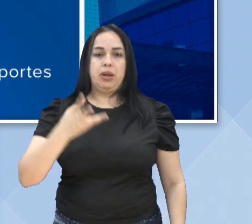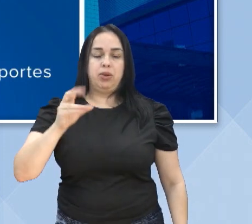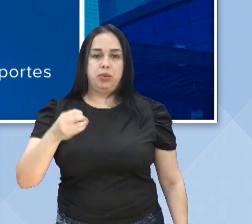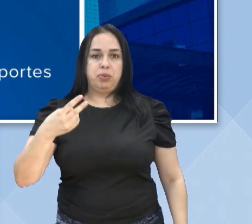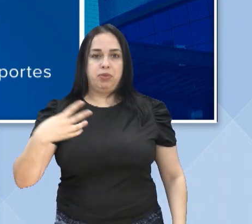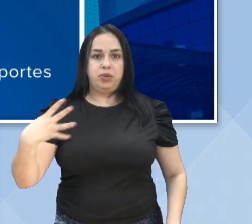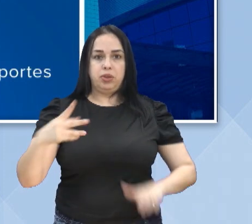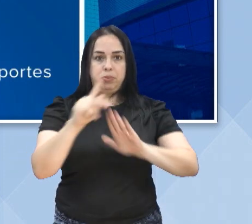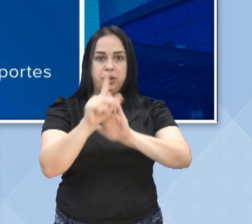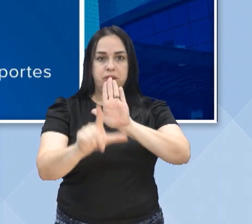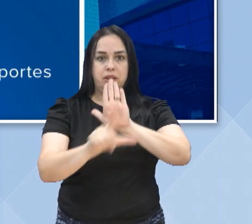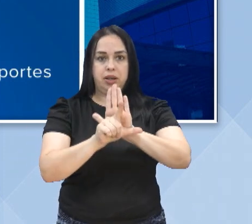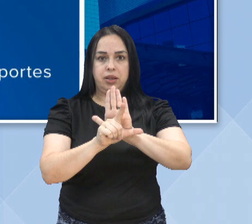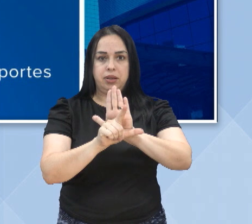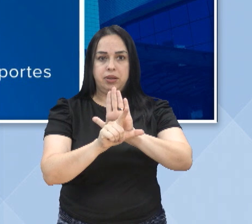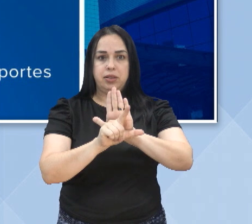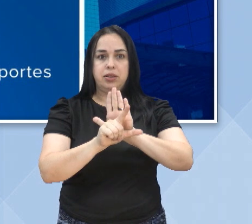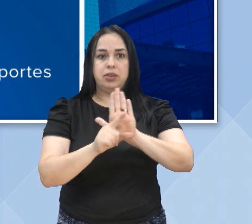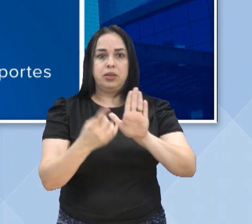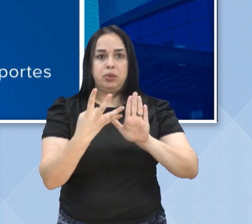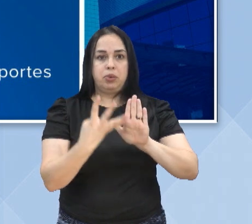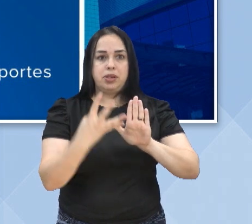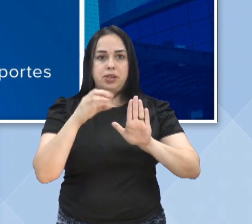17118/2024, projeto de lei número